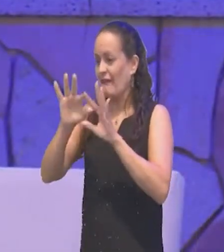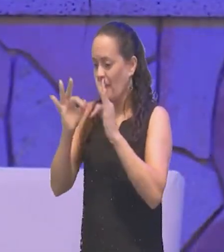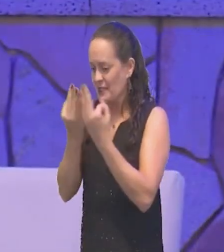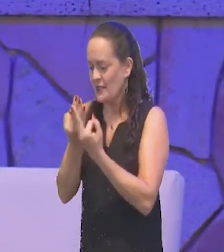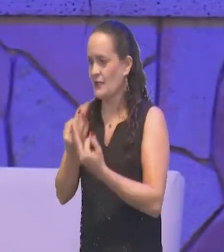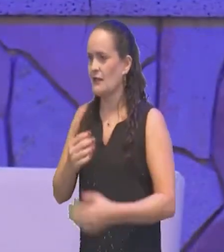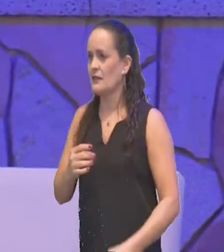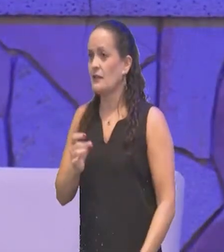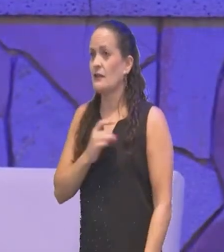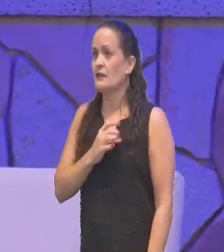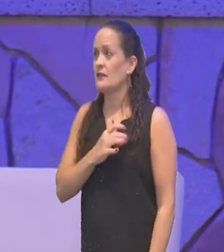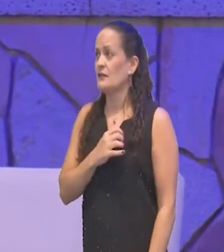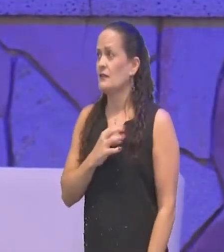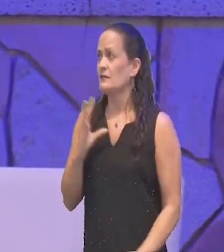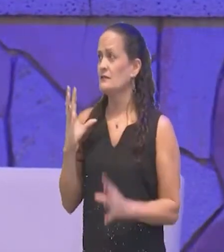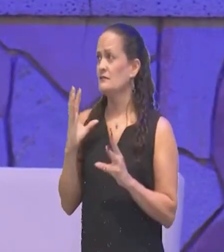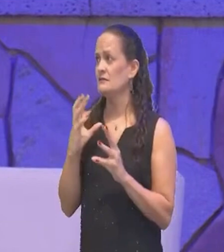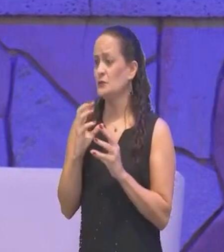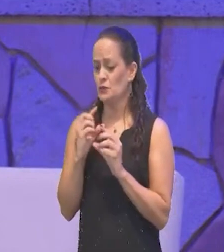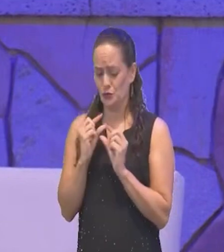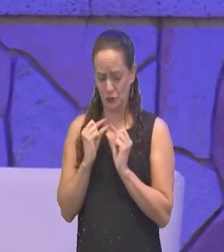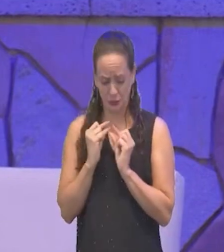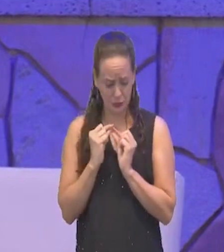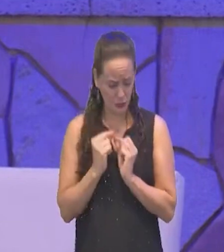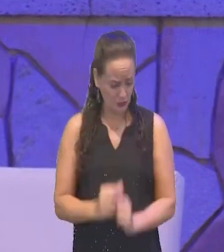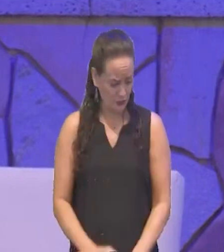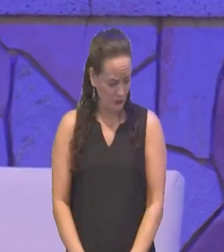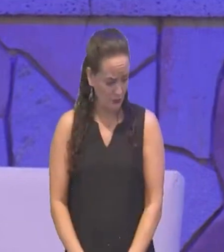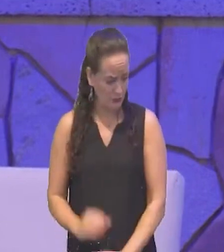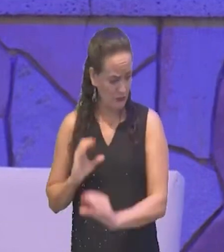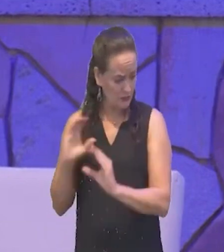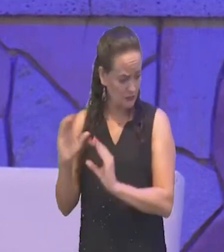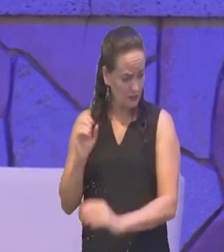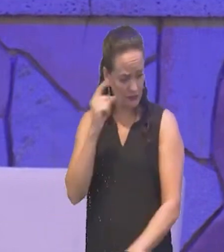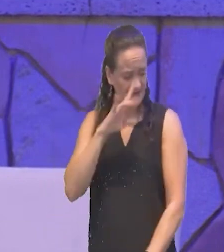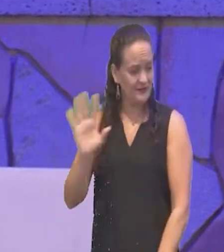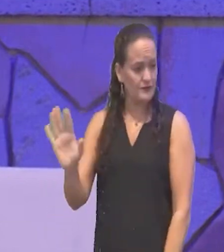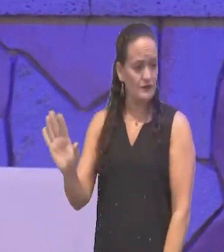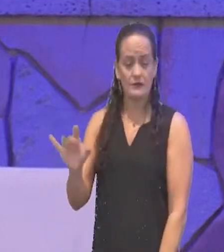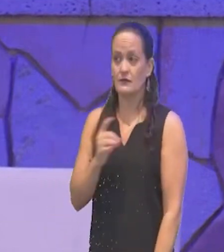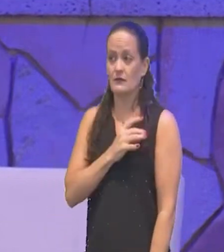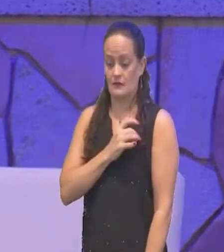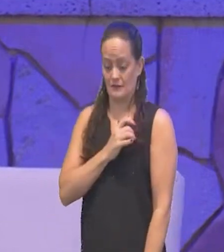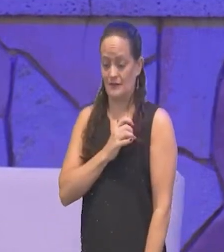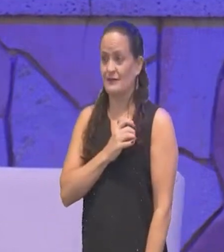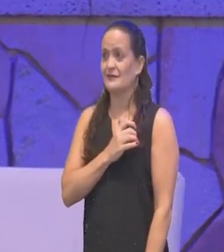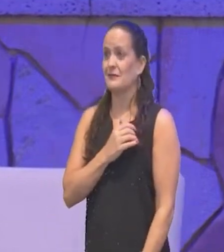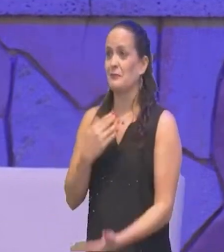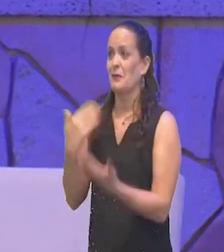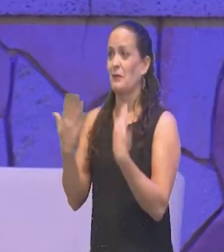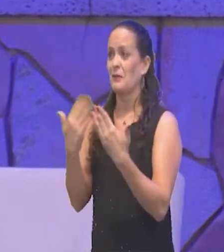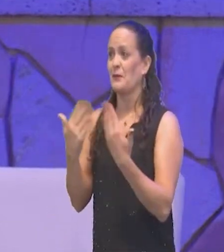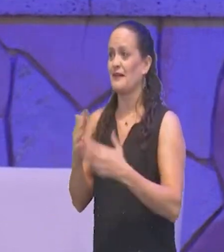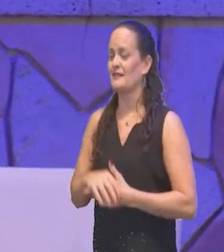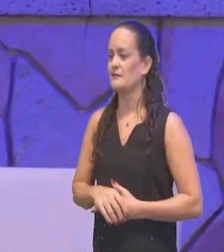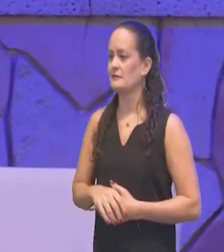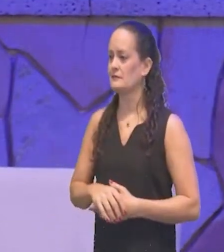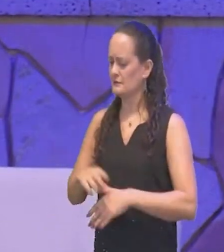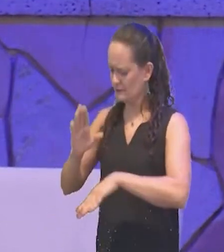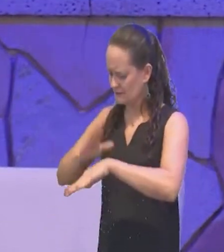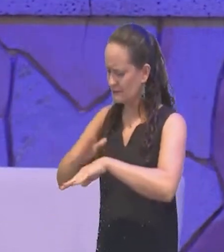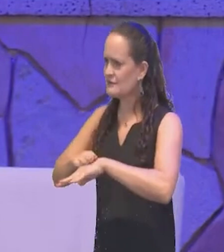ela se encolhe todinho, tornando difícil a comunicação. Se depender de mim, eu serei